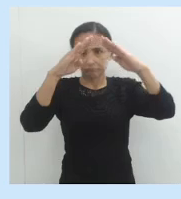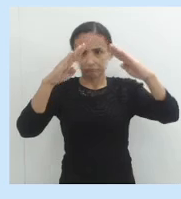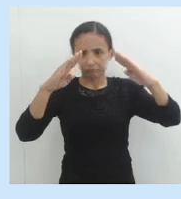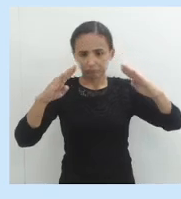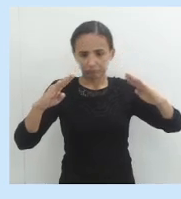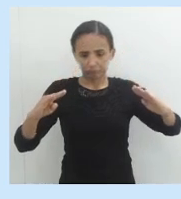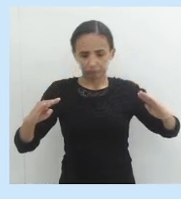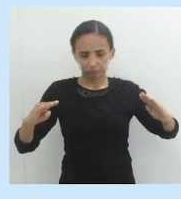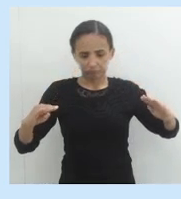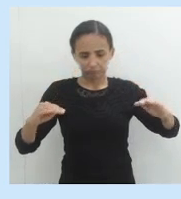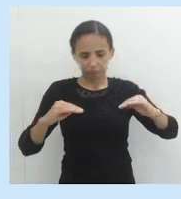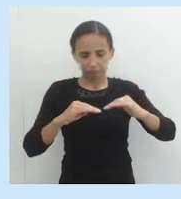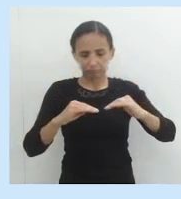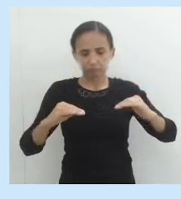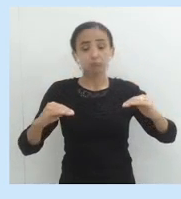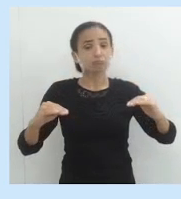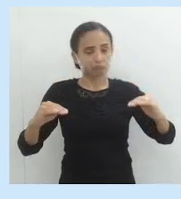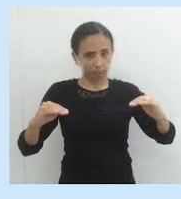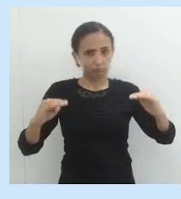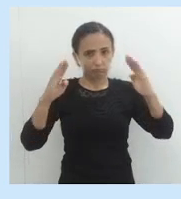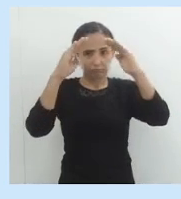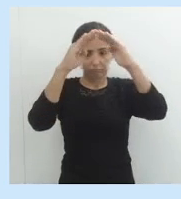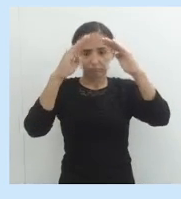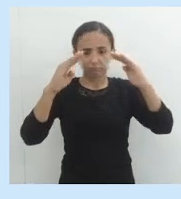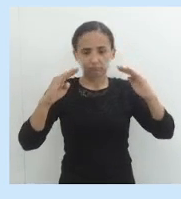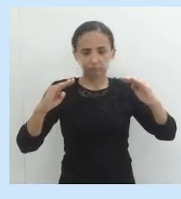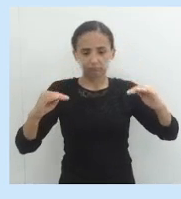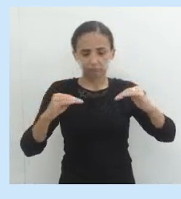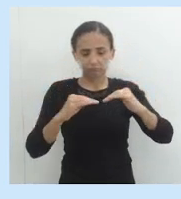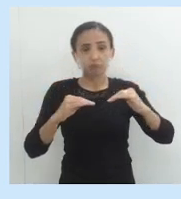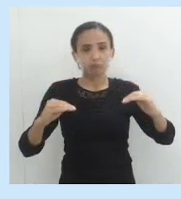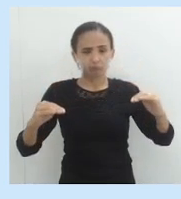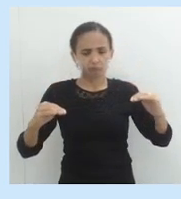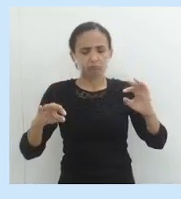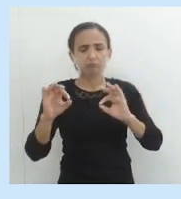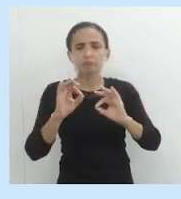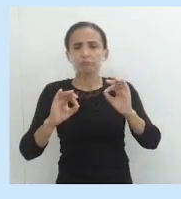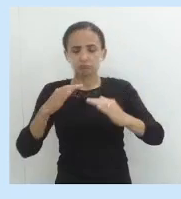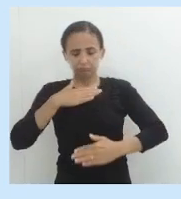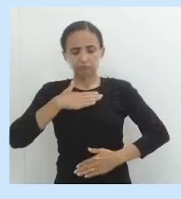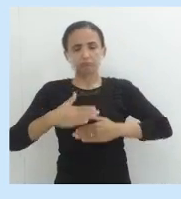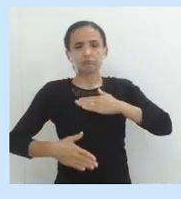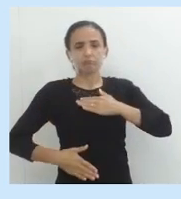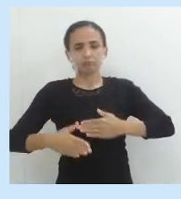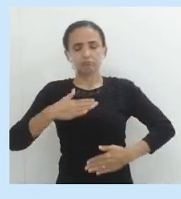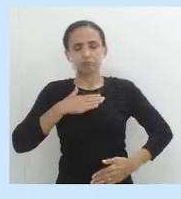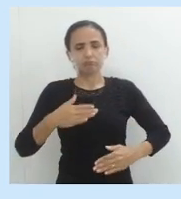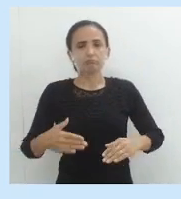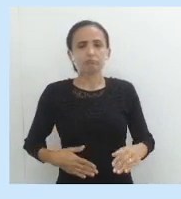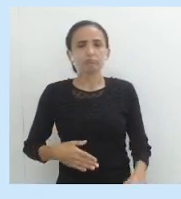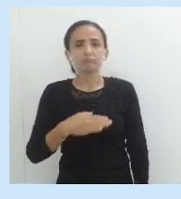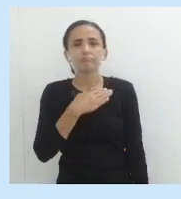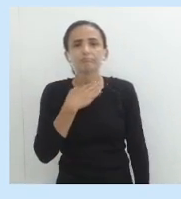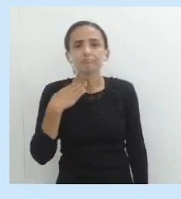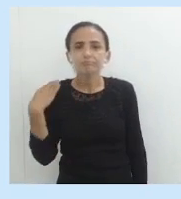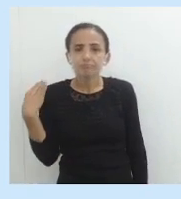então ela guardava em algumas salas dentro das pirâmides, né, o corpo, os corpos, né, os restos mortais,